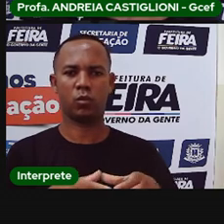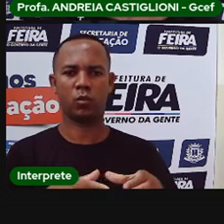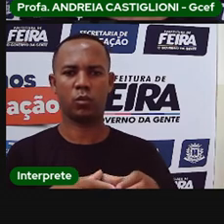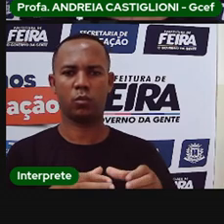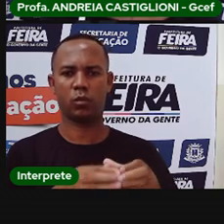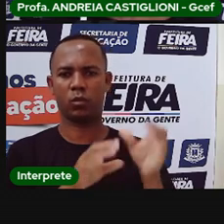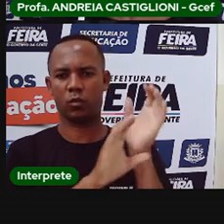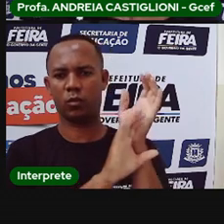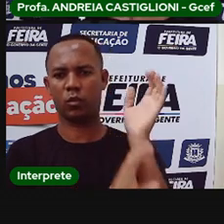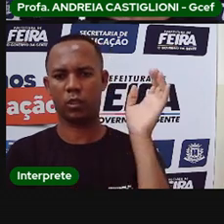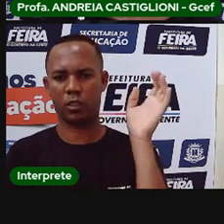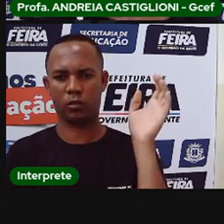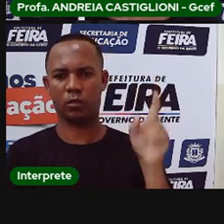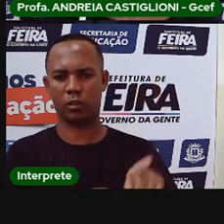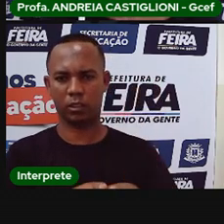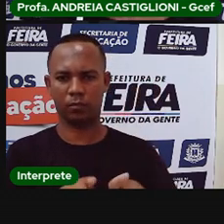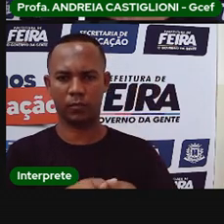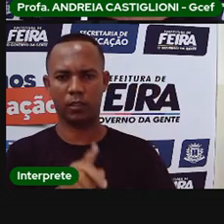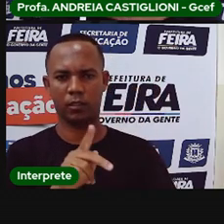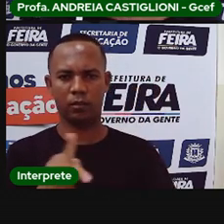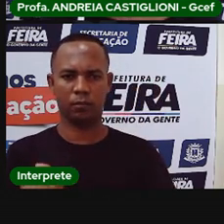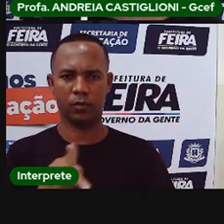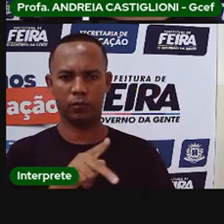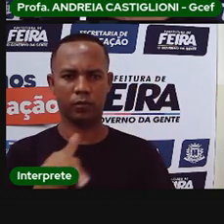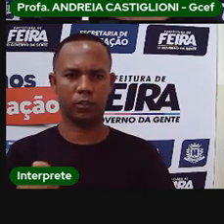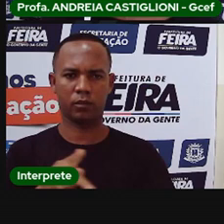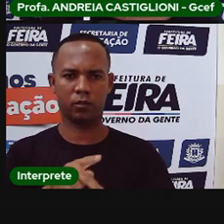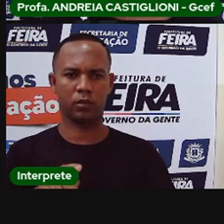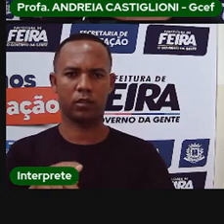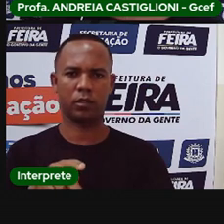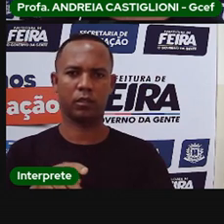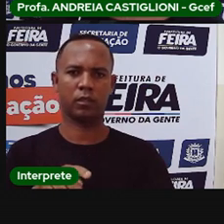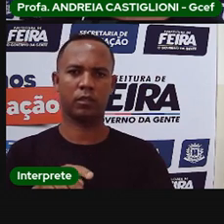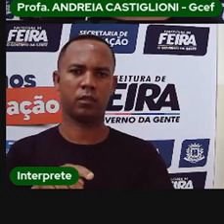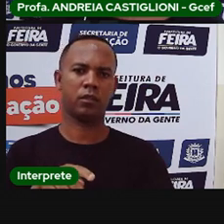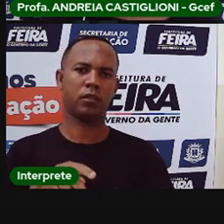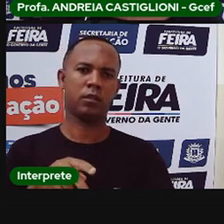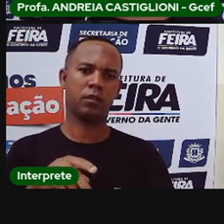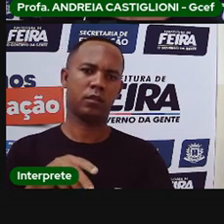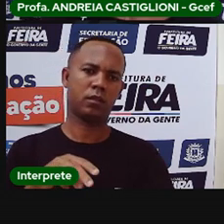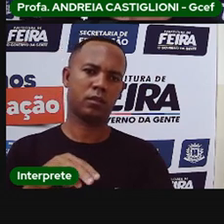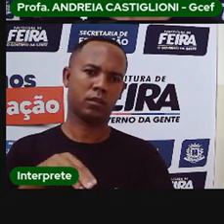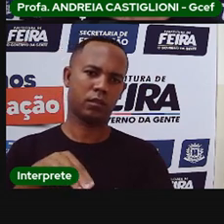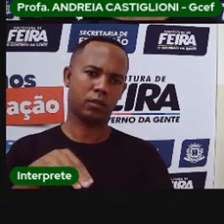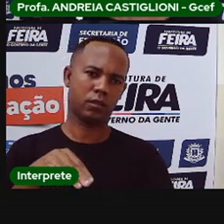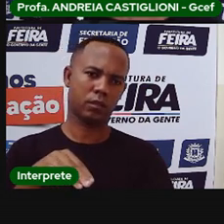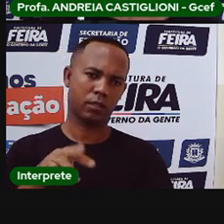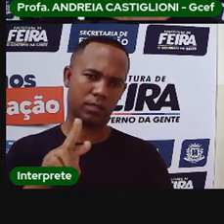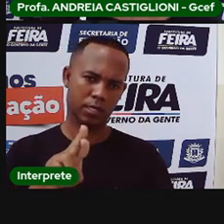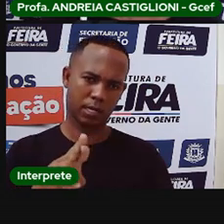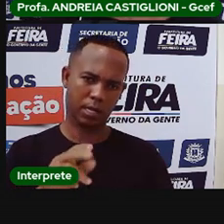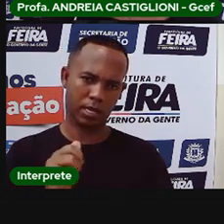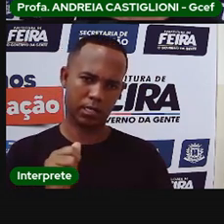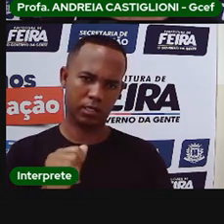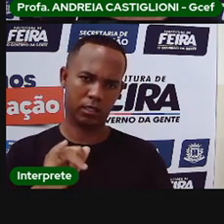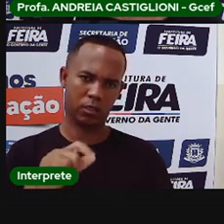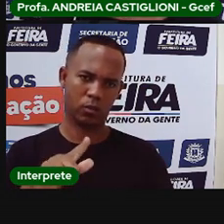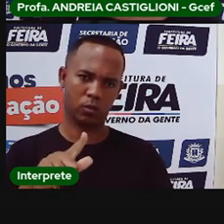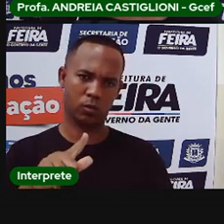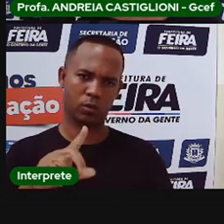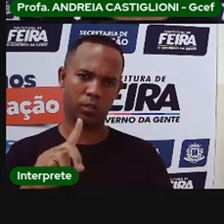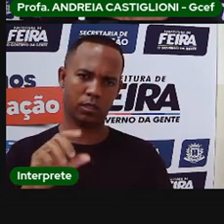do ensino fundamental, a professora Railda Neves. Quem aí já foi aluno da ProRailda? A ProRailda também é professora